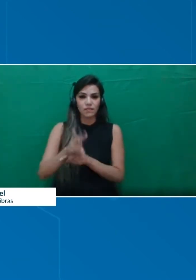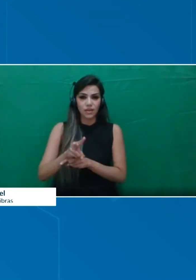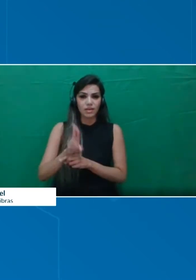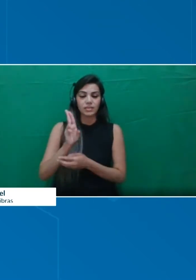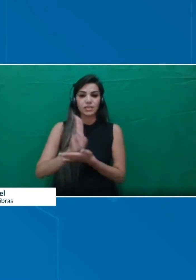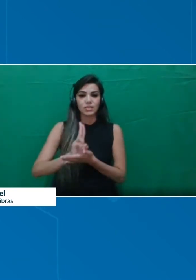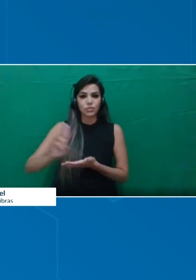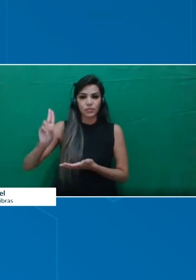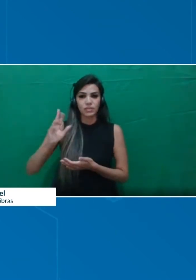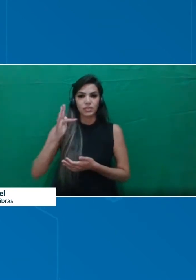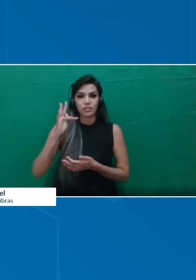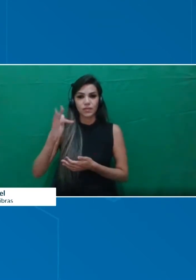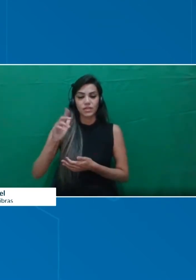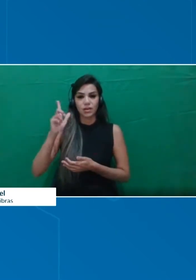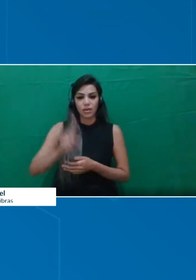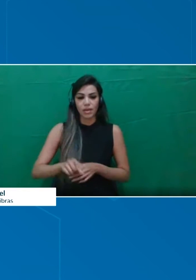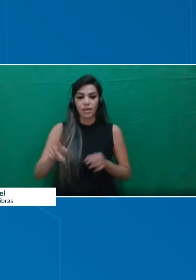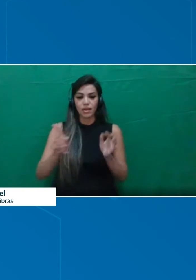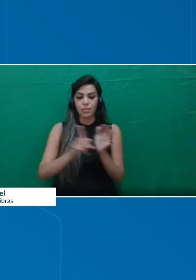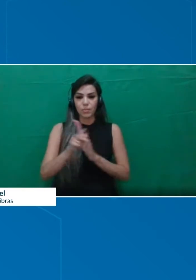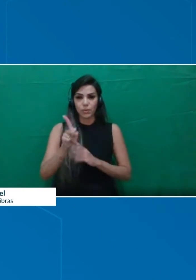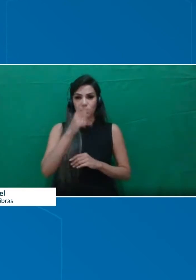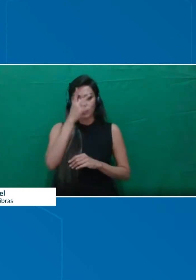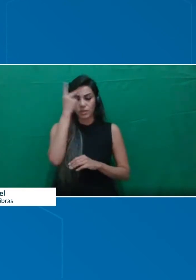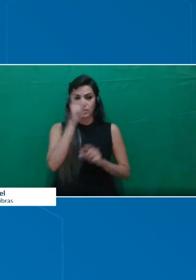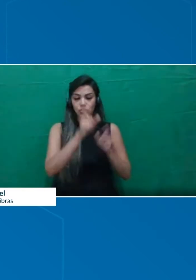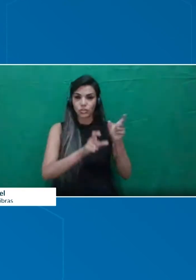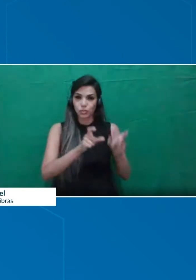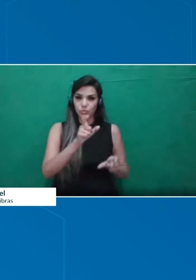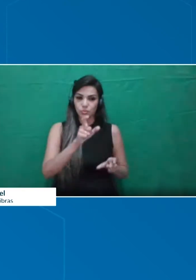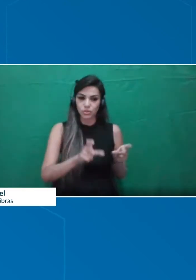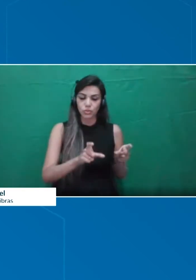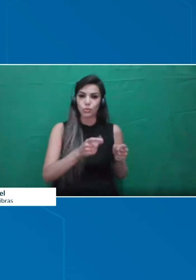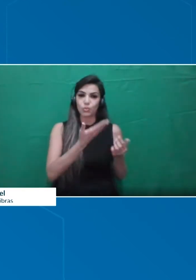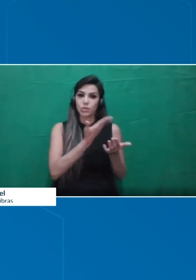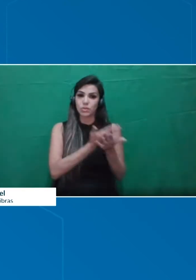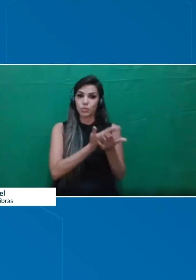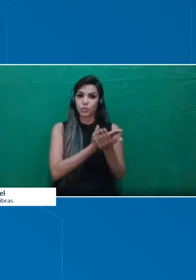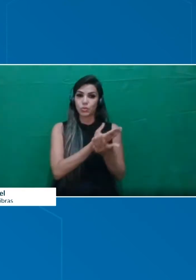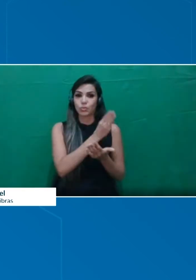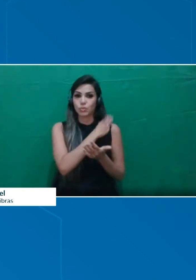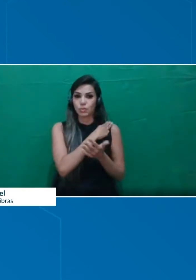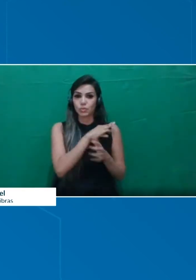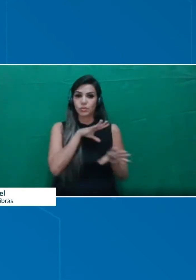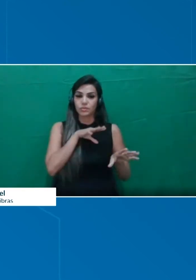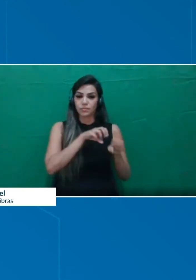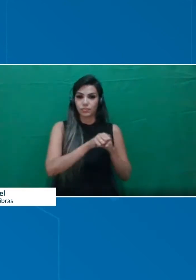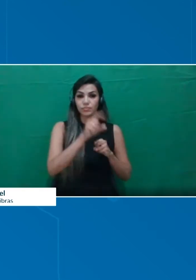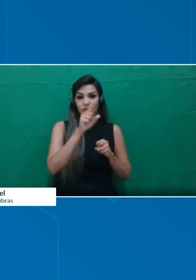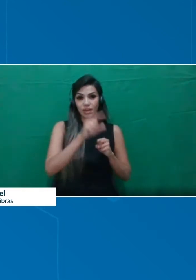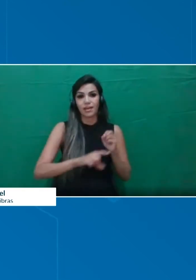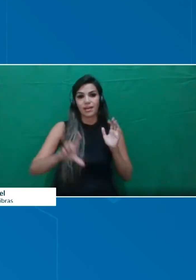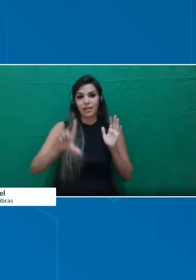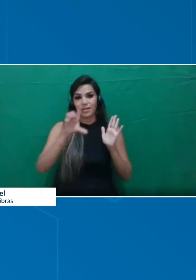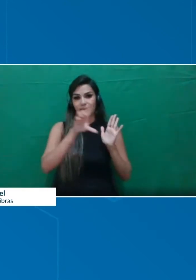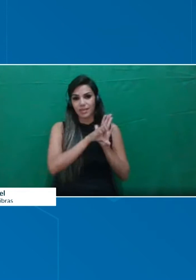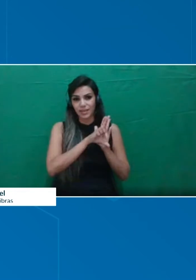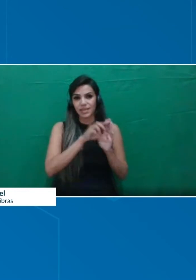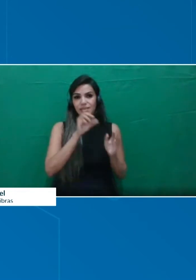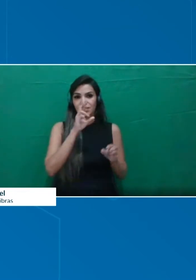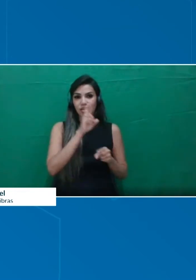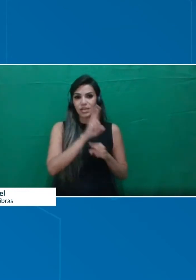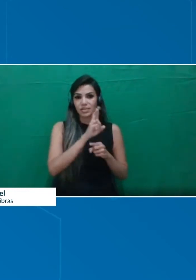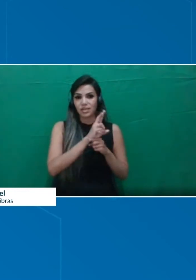sejam destinadas a pessoas provenientes da escola pública, né? Essa é a lei de cotas de forma